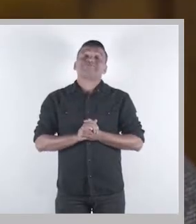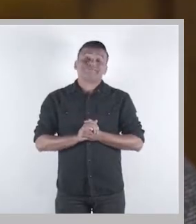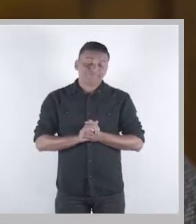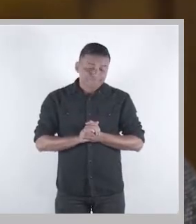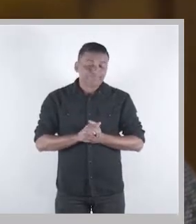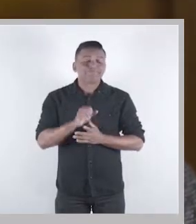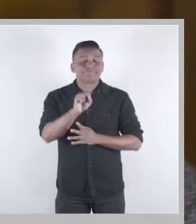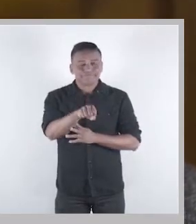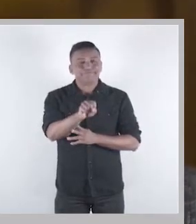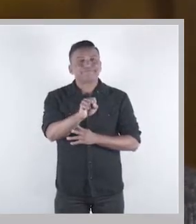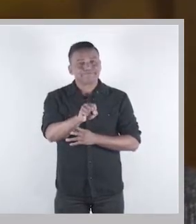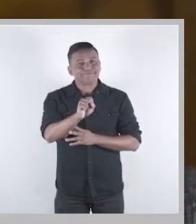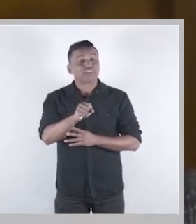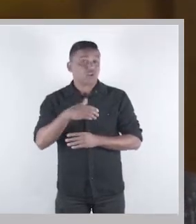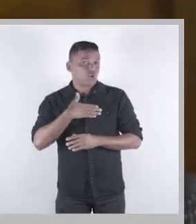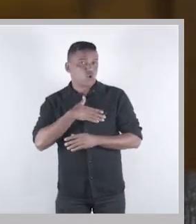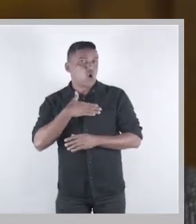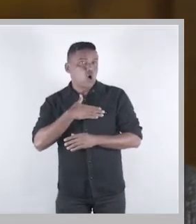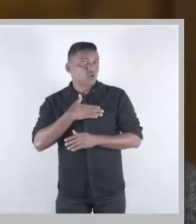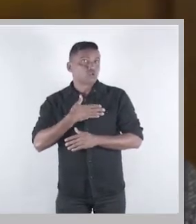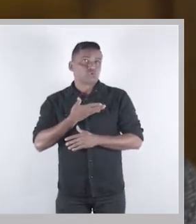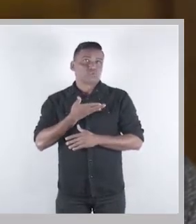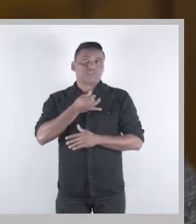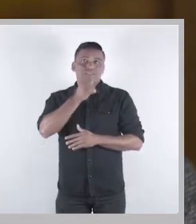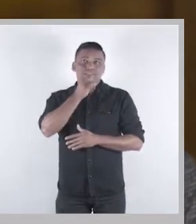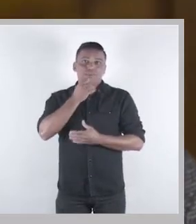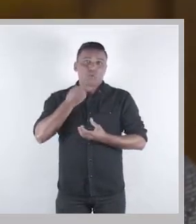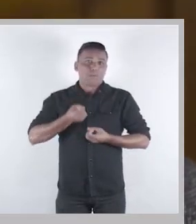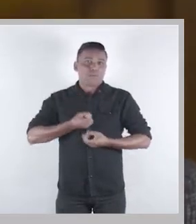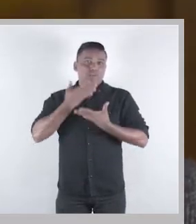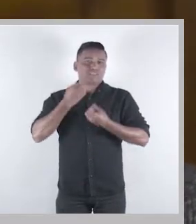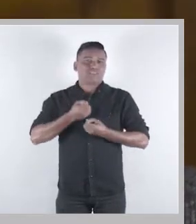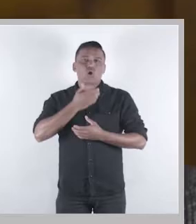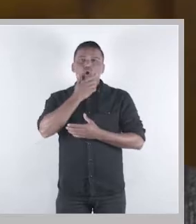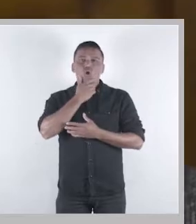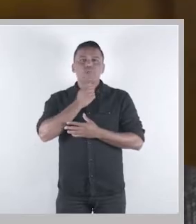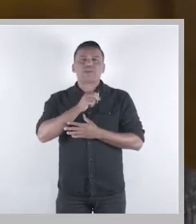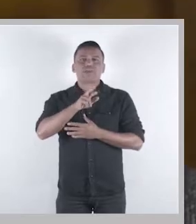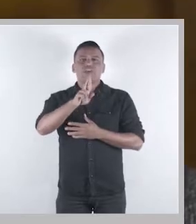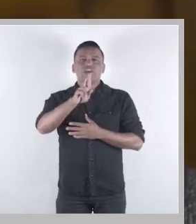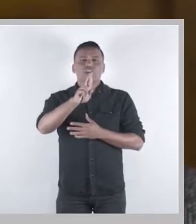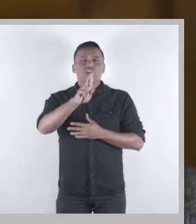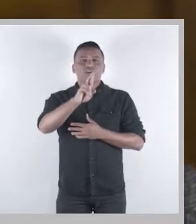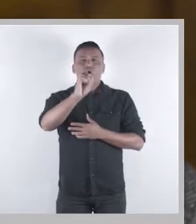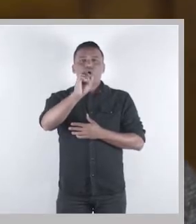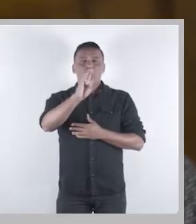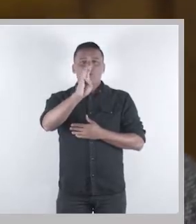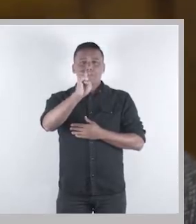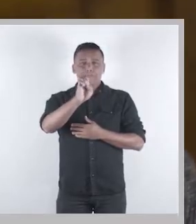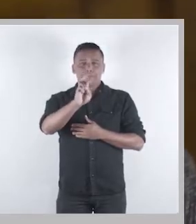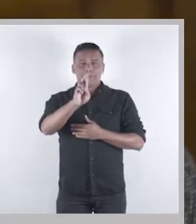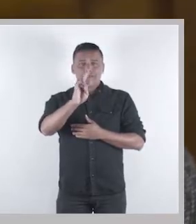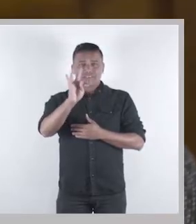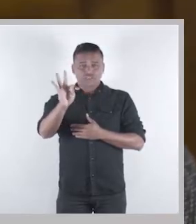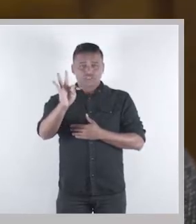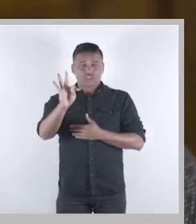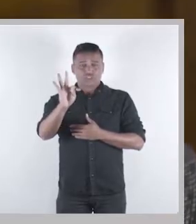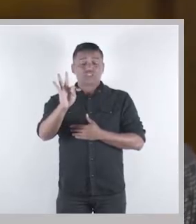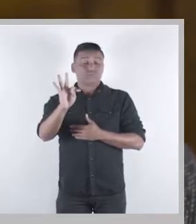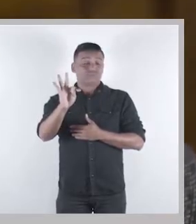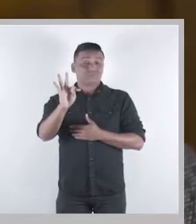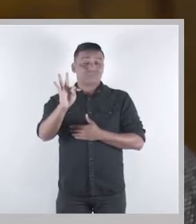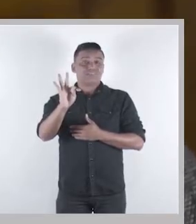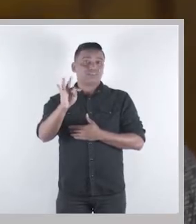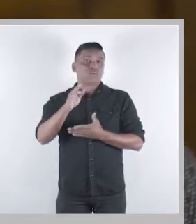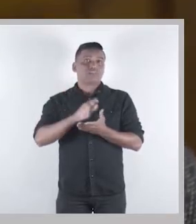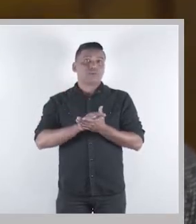poesia do poeta Robert Frost que ele fala sei que a poesia é o que se pede na tradução assim ó